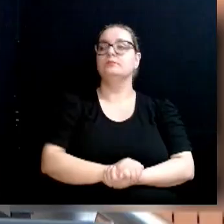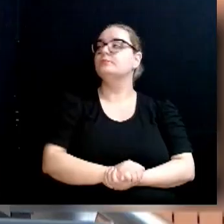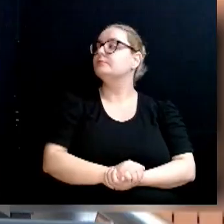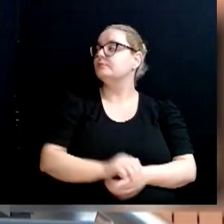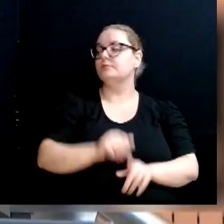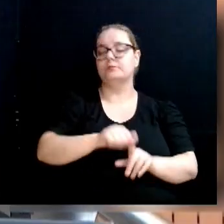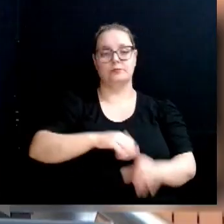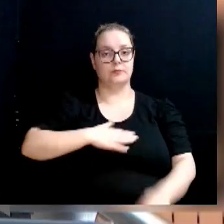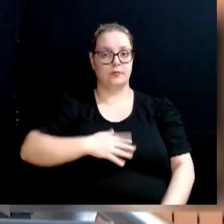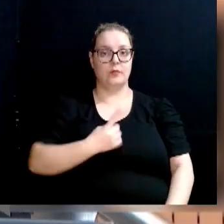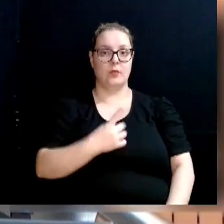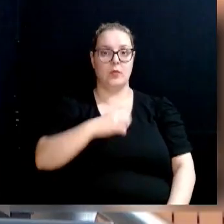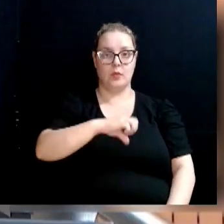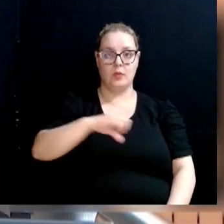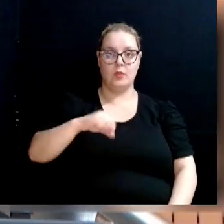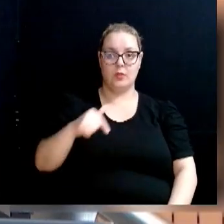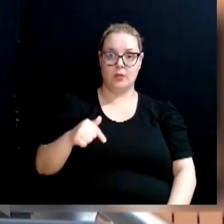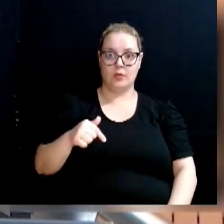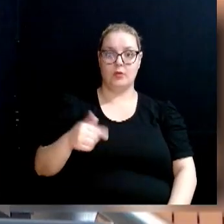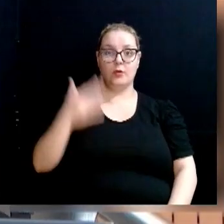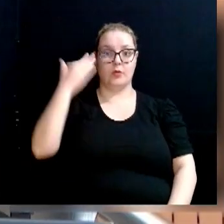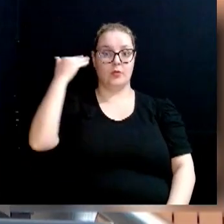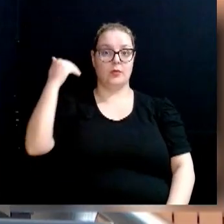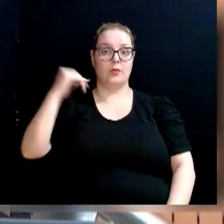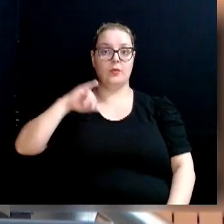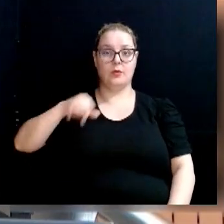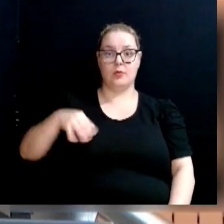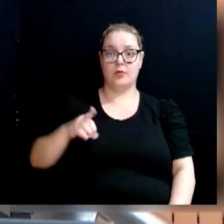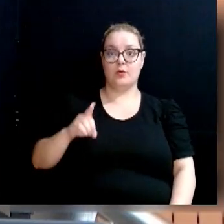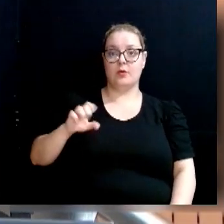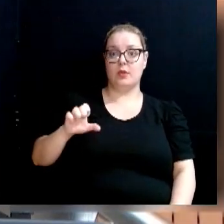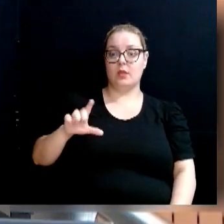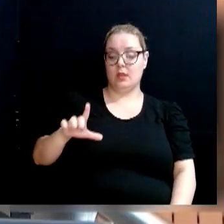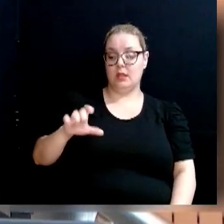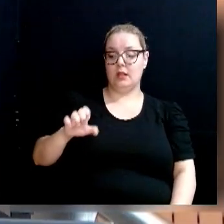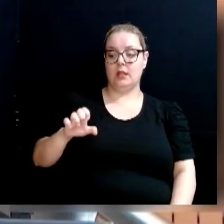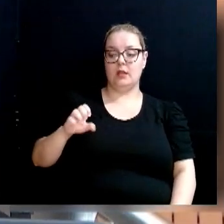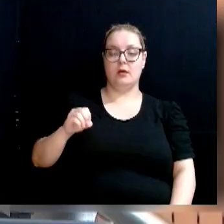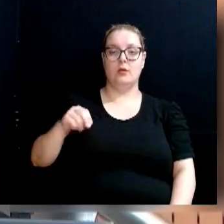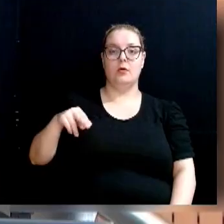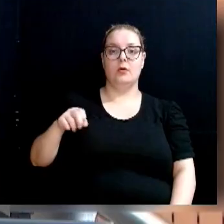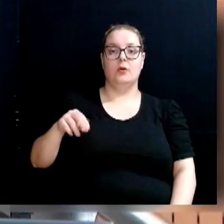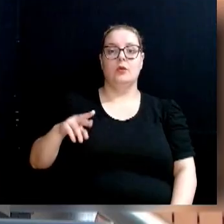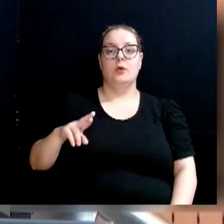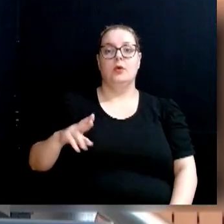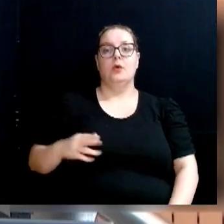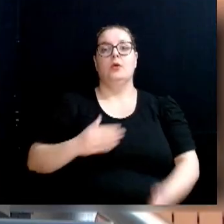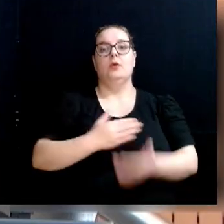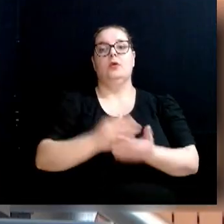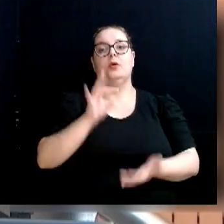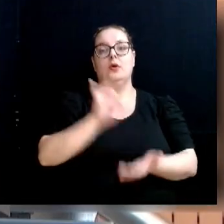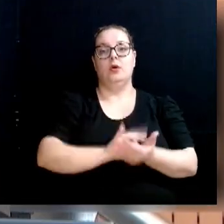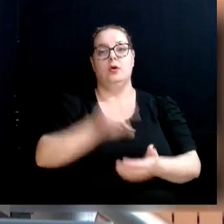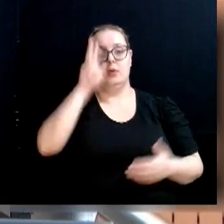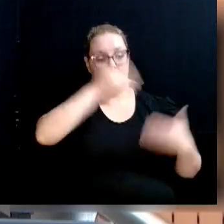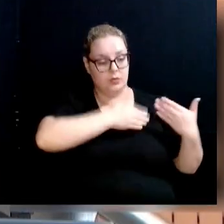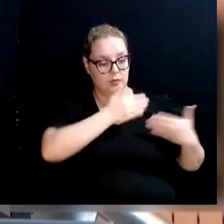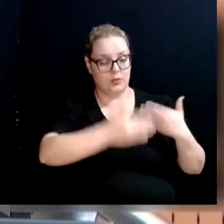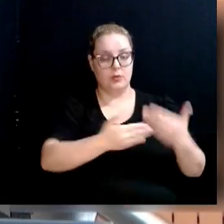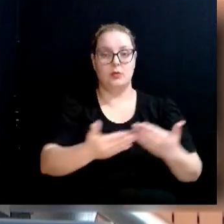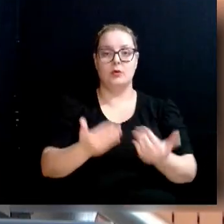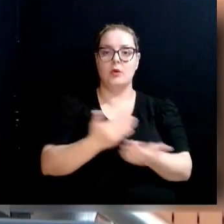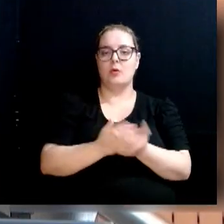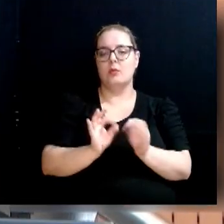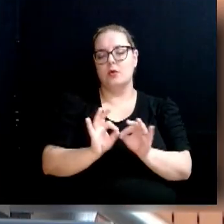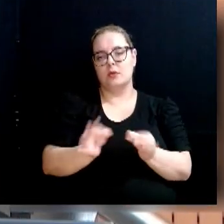1997, no famoso Jardim Leonor, em Campinas, começou oficialmente essa trajetória. E começou humilde, uma garagem, uma